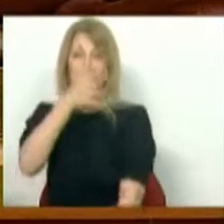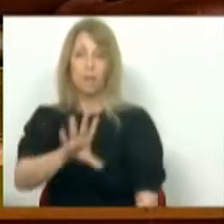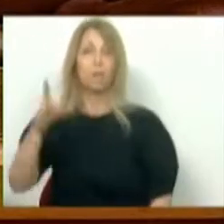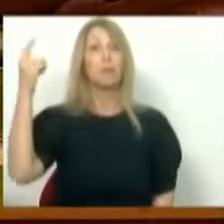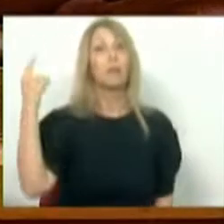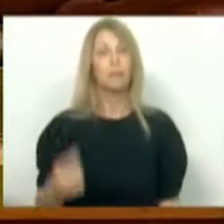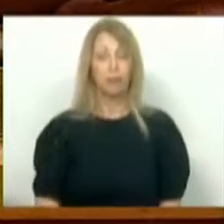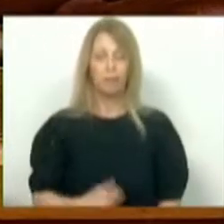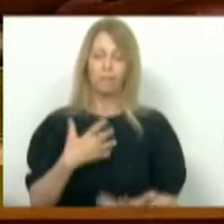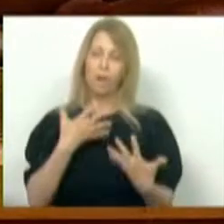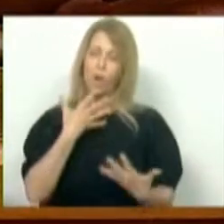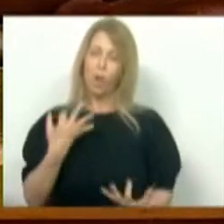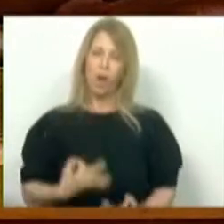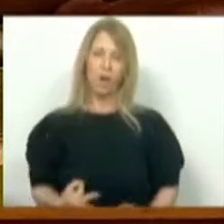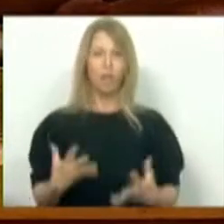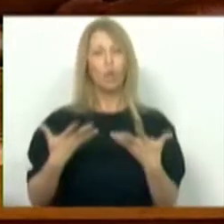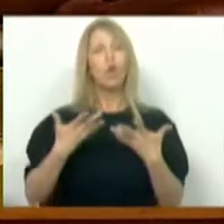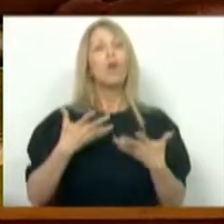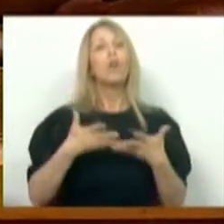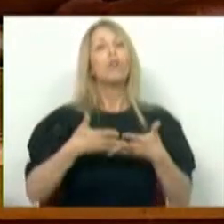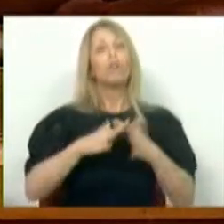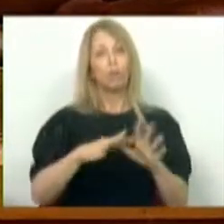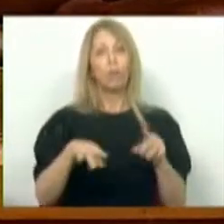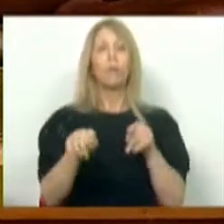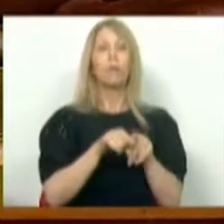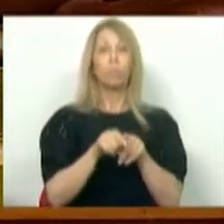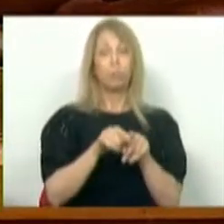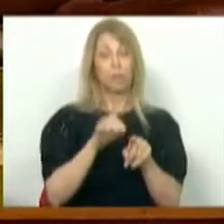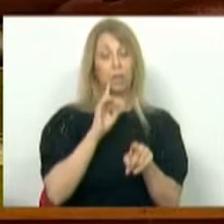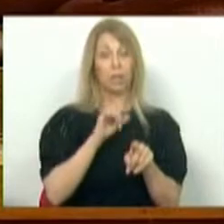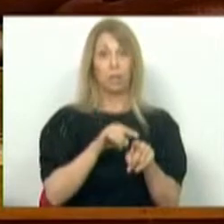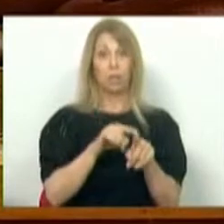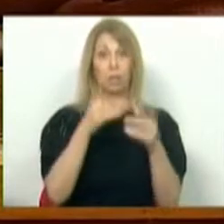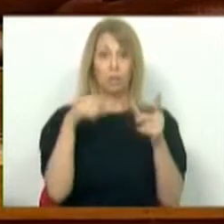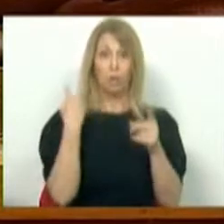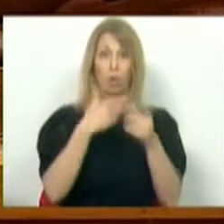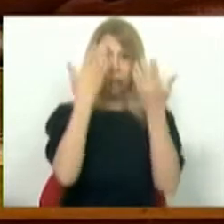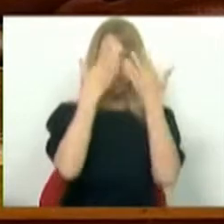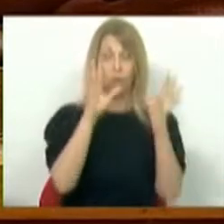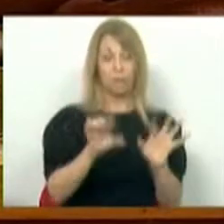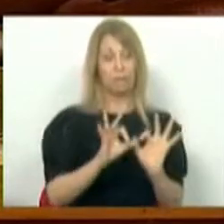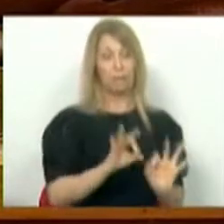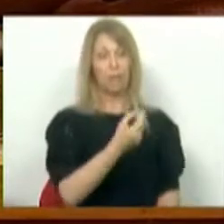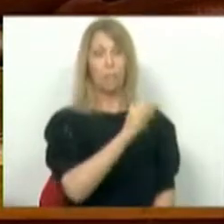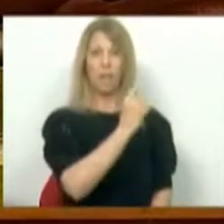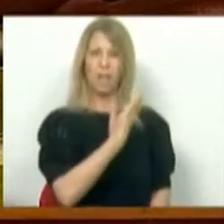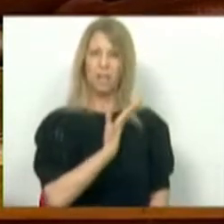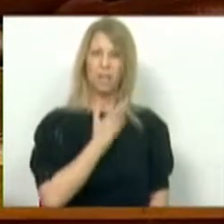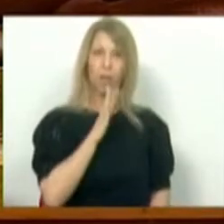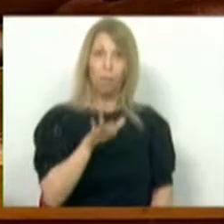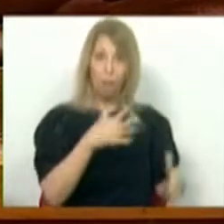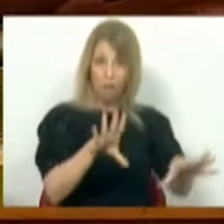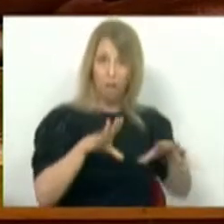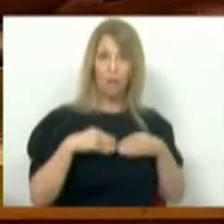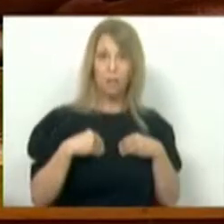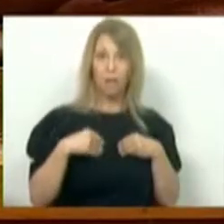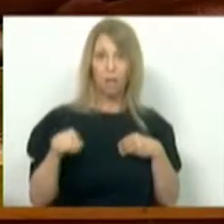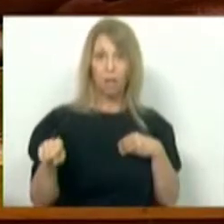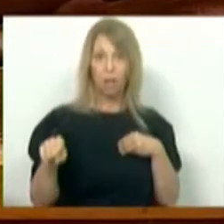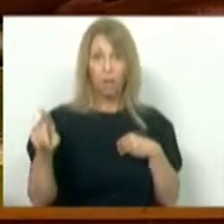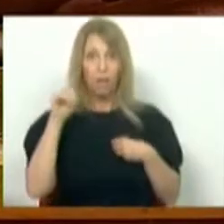nossa democracia, como o PSD, possam sequer admitir apoiar um partido que defende, e